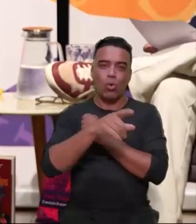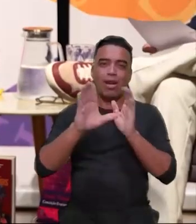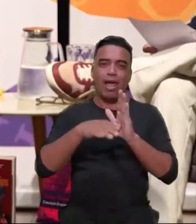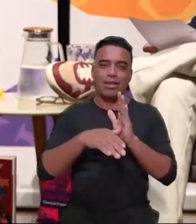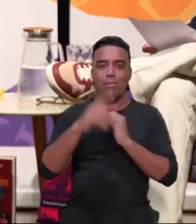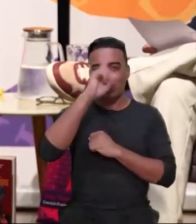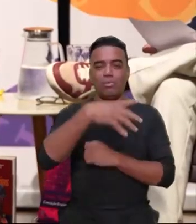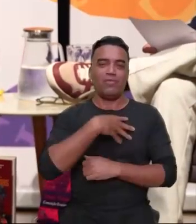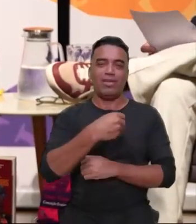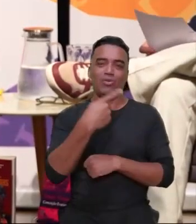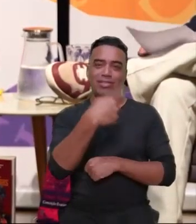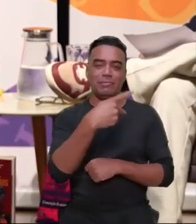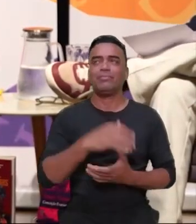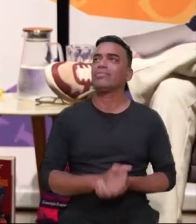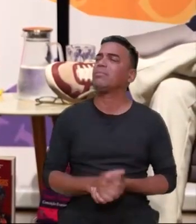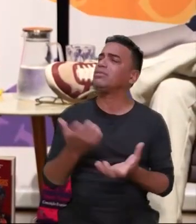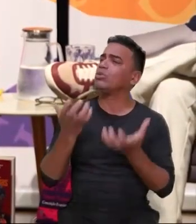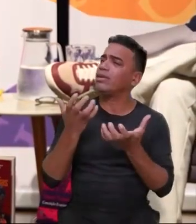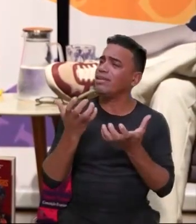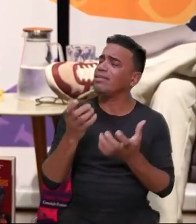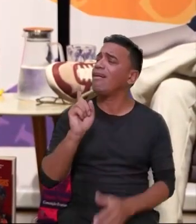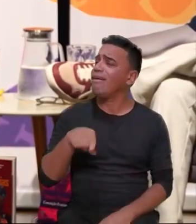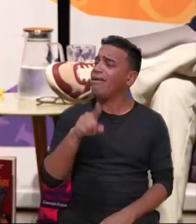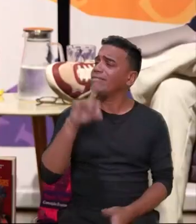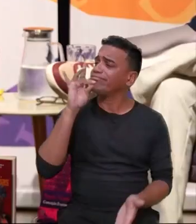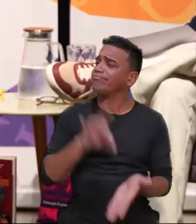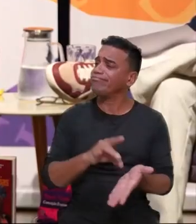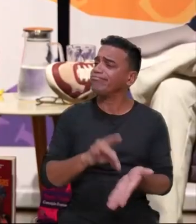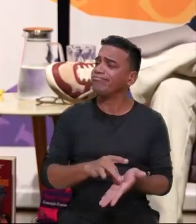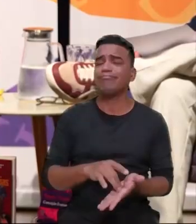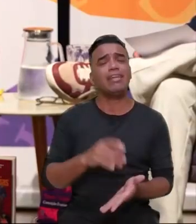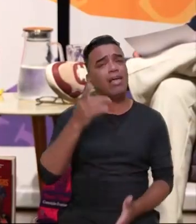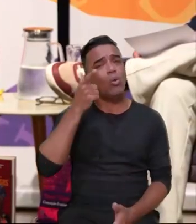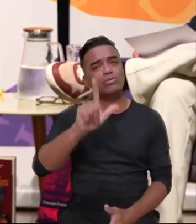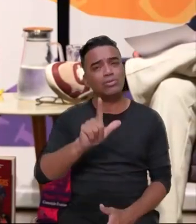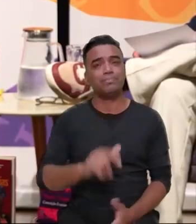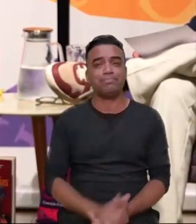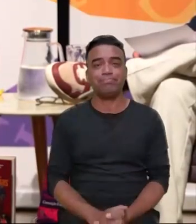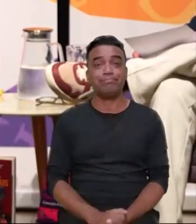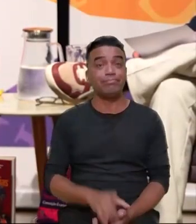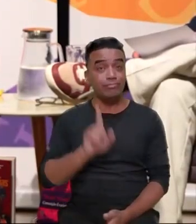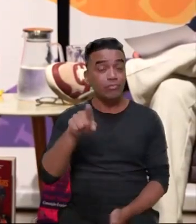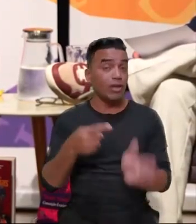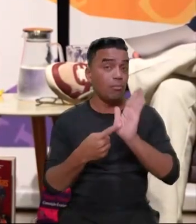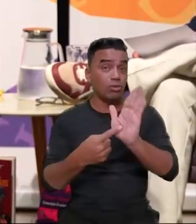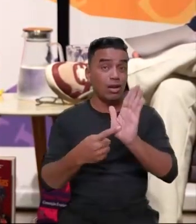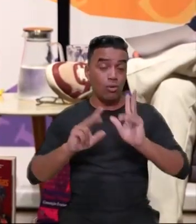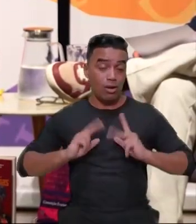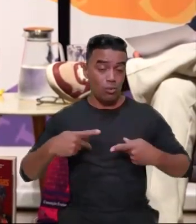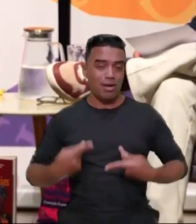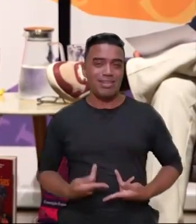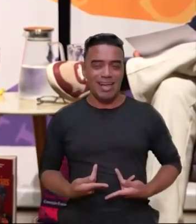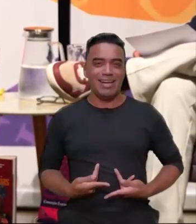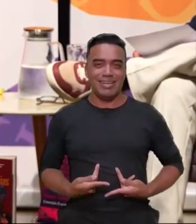para o filho. Mas o que eu queria mesmo, eu acho que consigo, é apresentar a humanidade